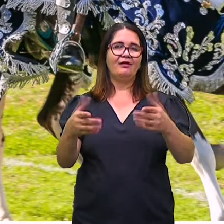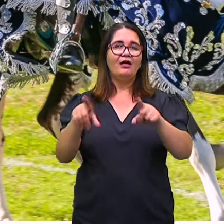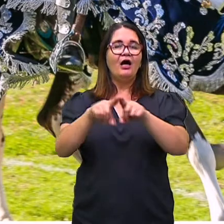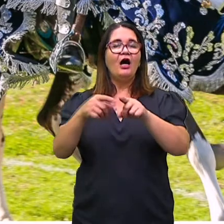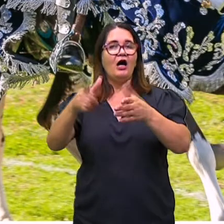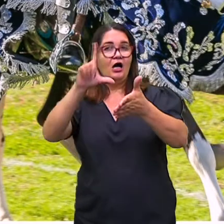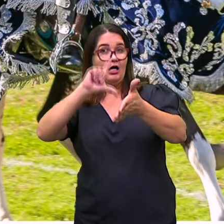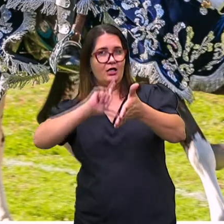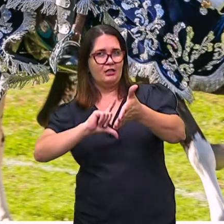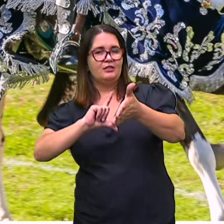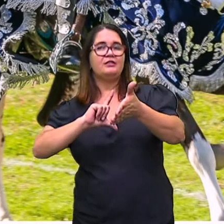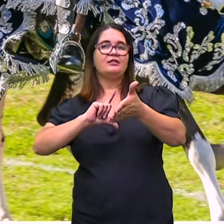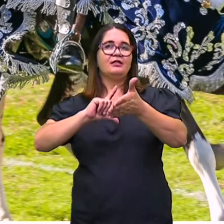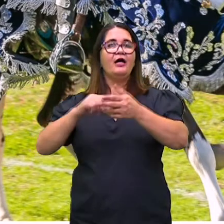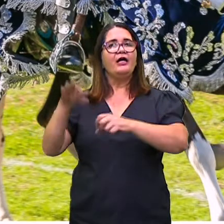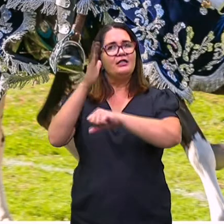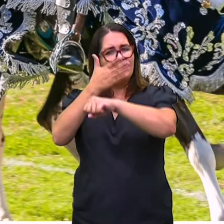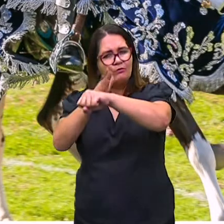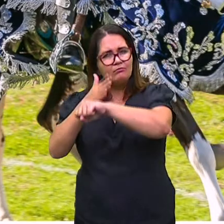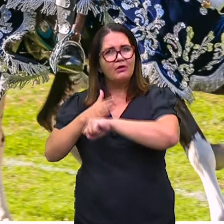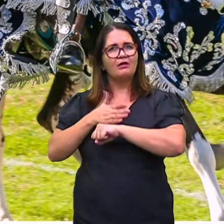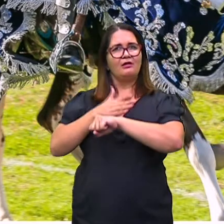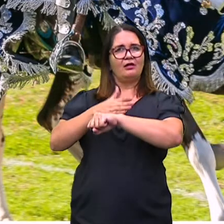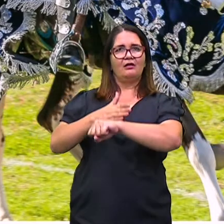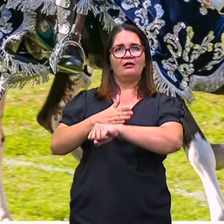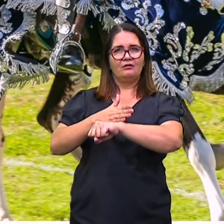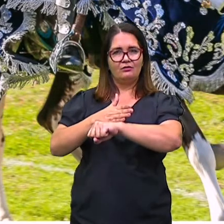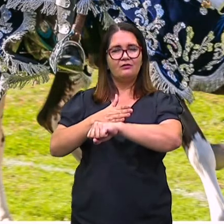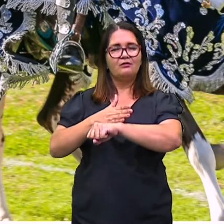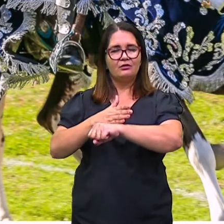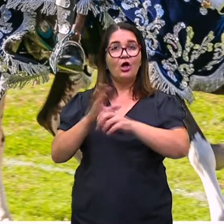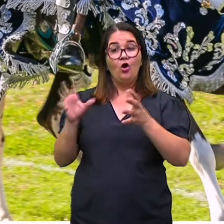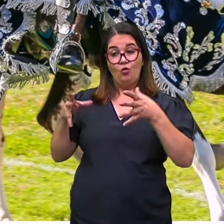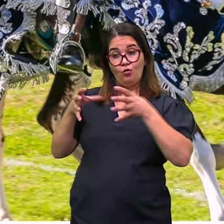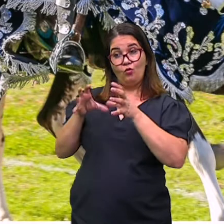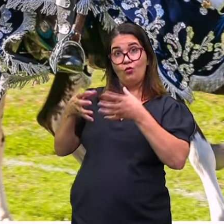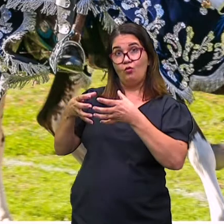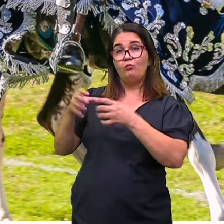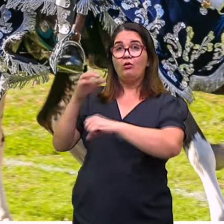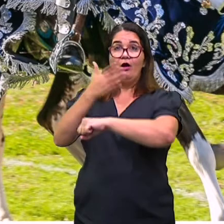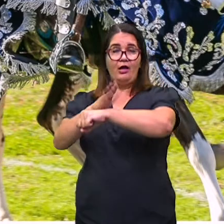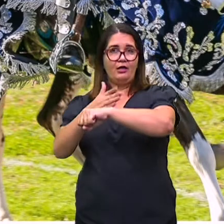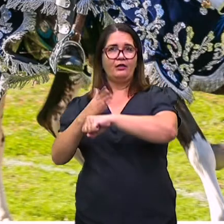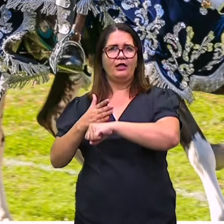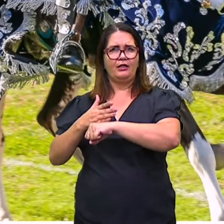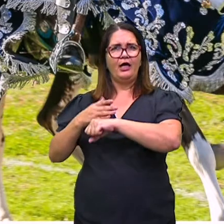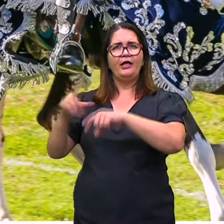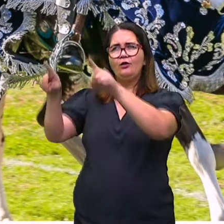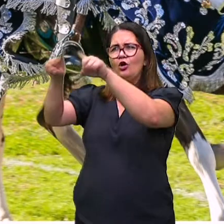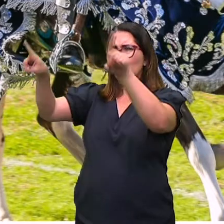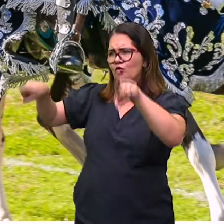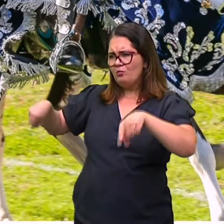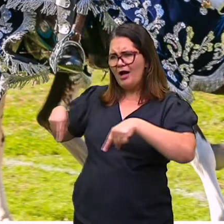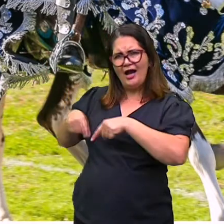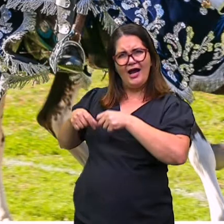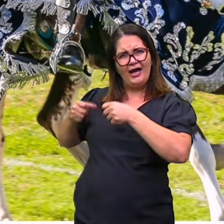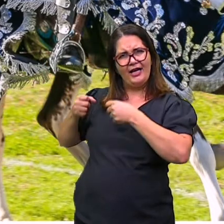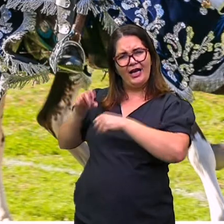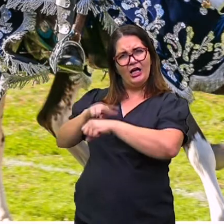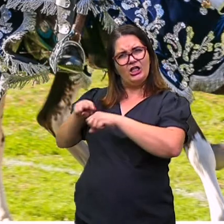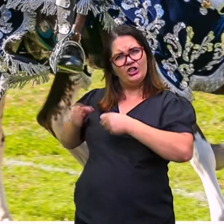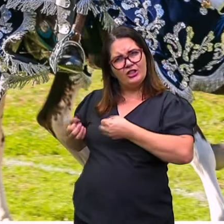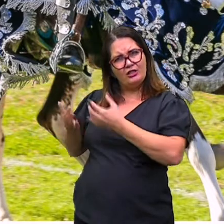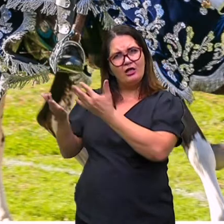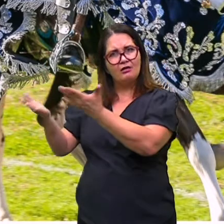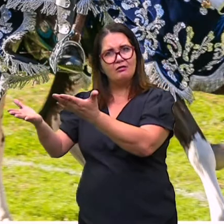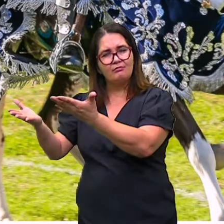das corridas que vão ser executadas nos 3 dias do evento. Nesses dias, às 4